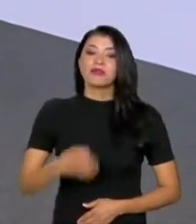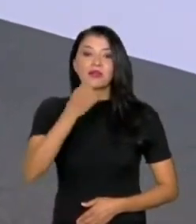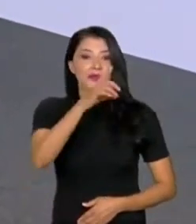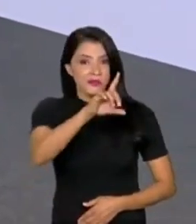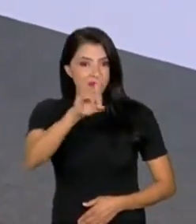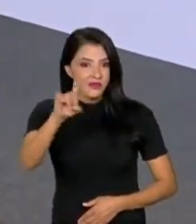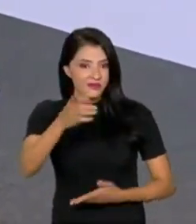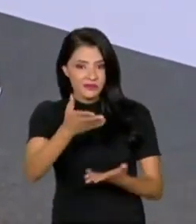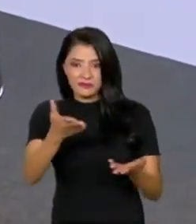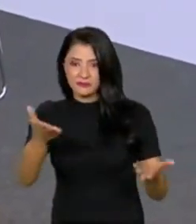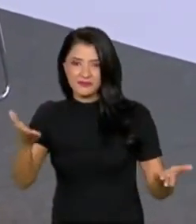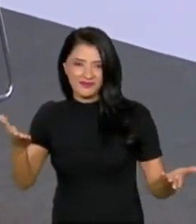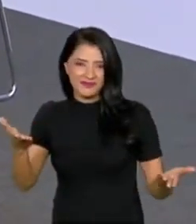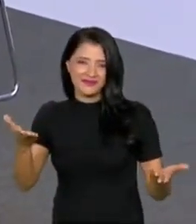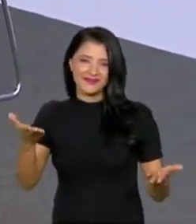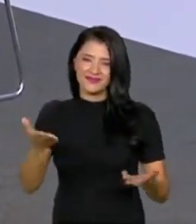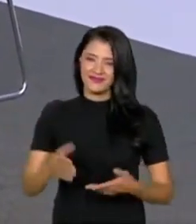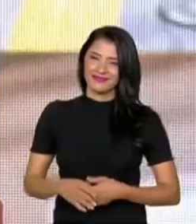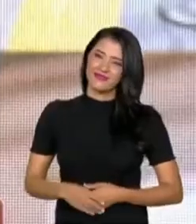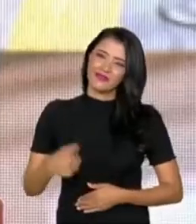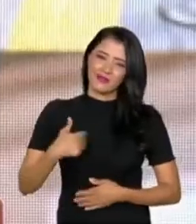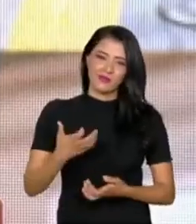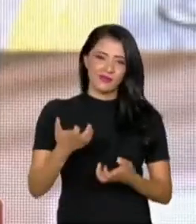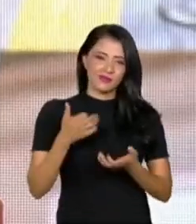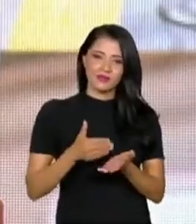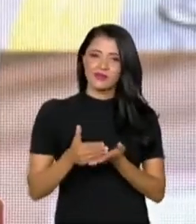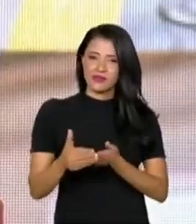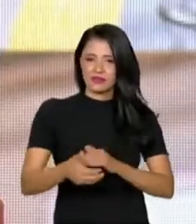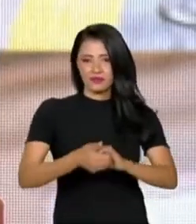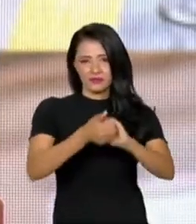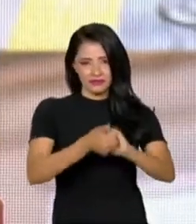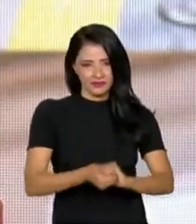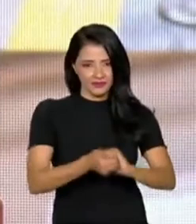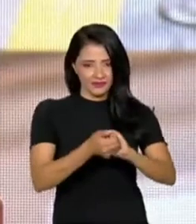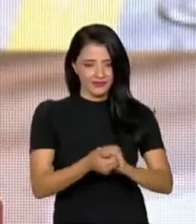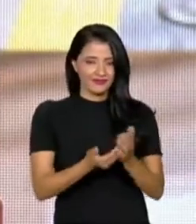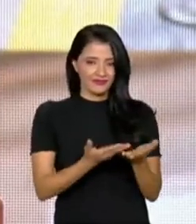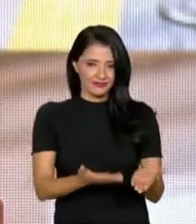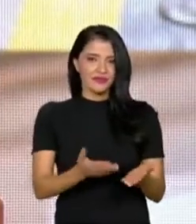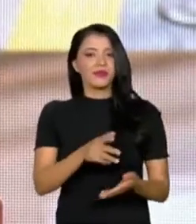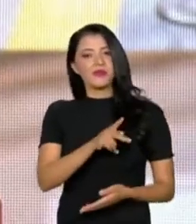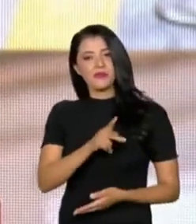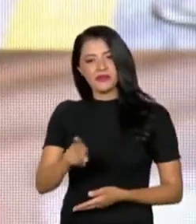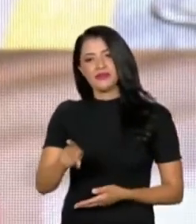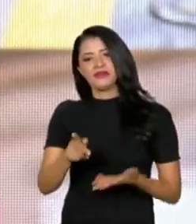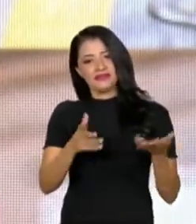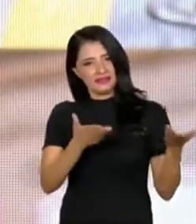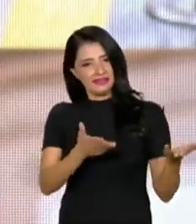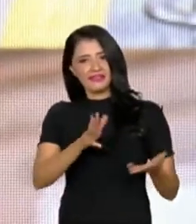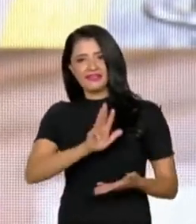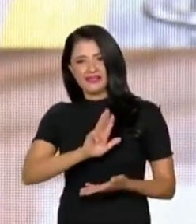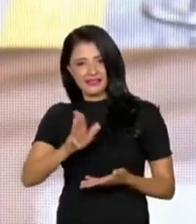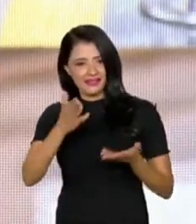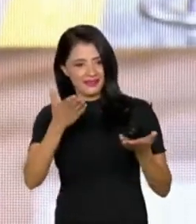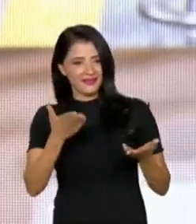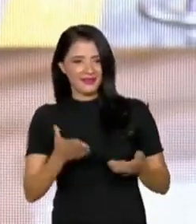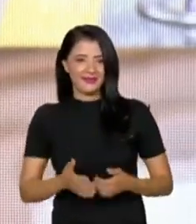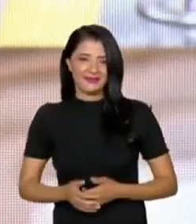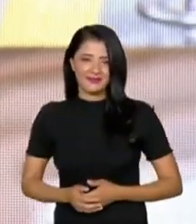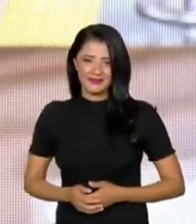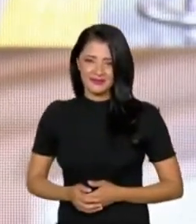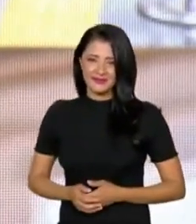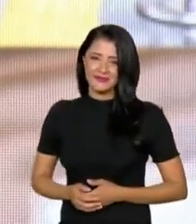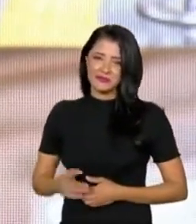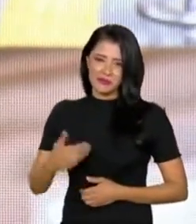Bom dia a todas e todos. Quero começar cumprimentando o presidente Luiz Inácio Lula da